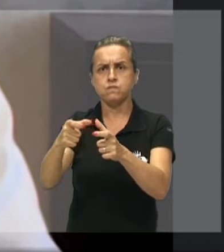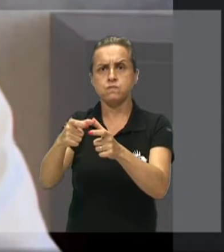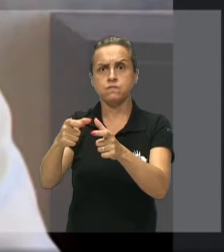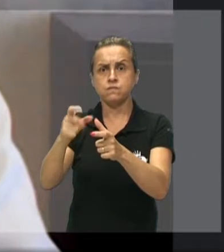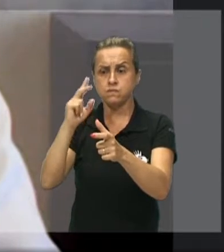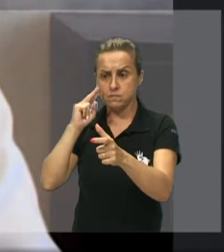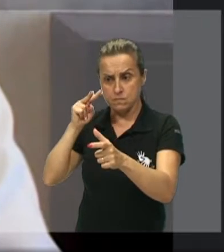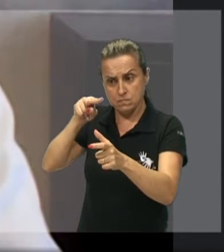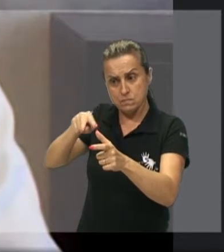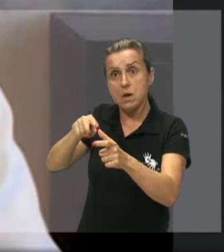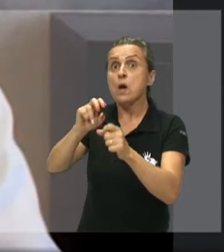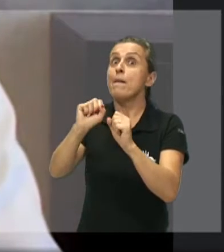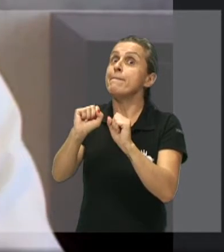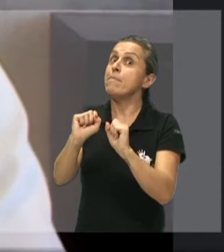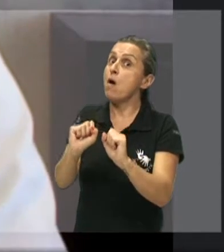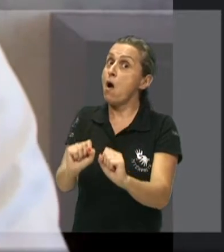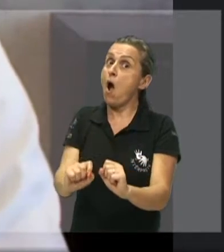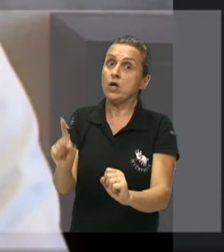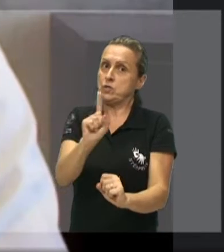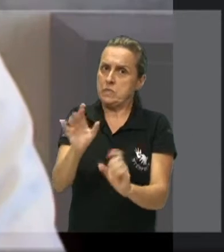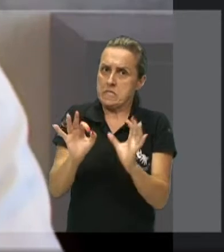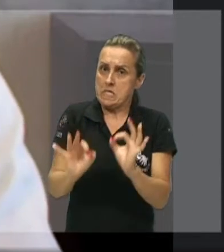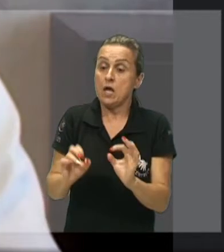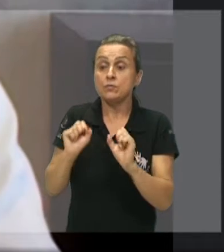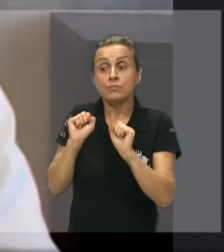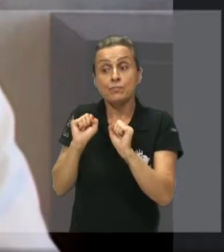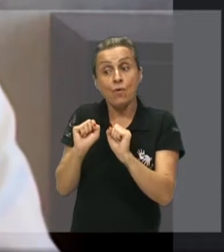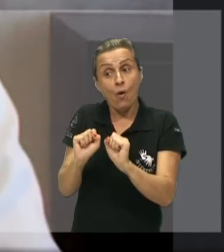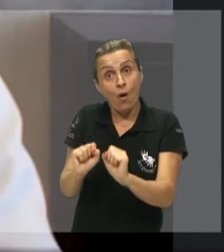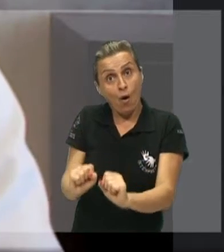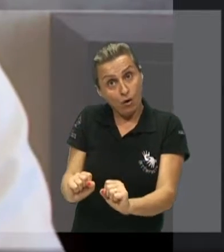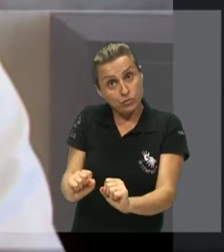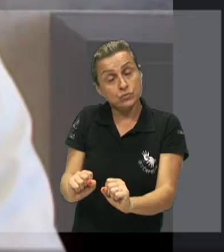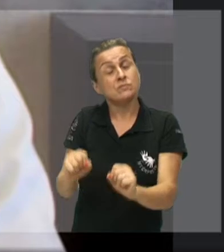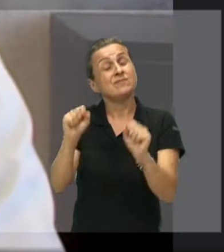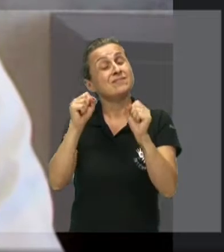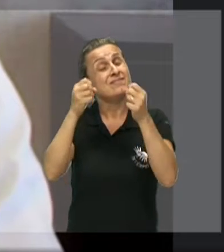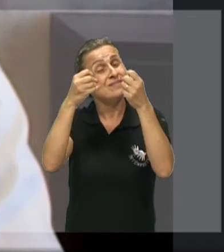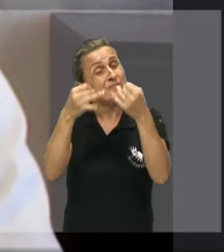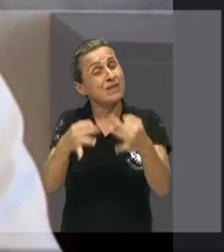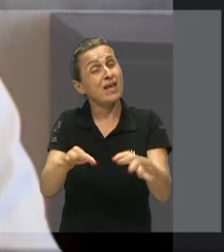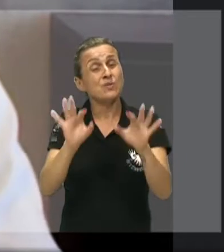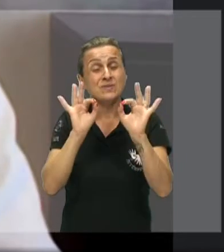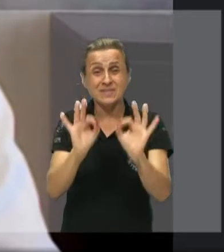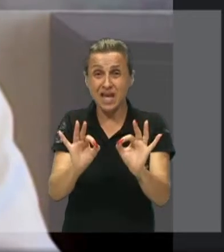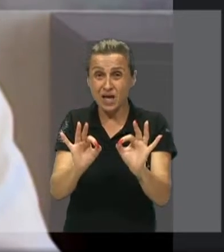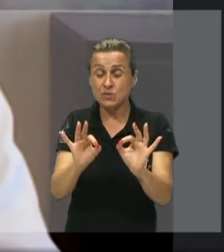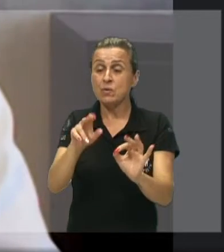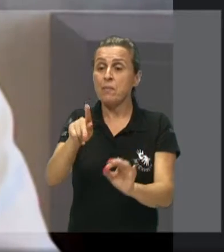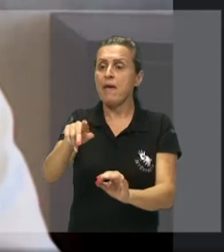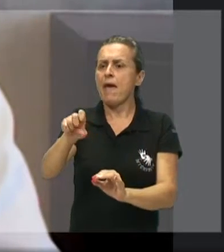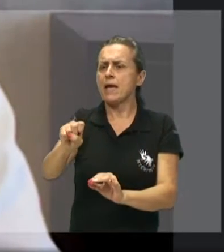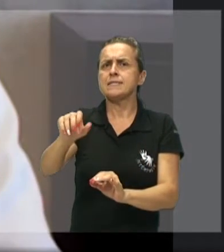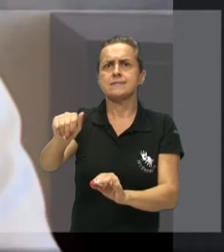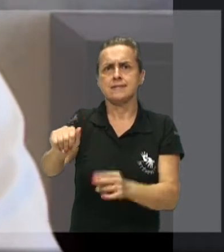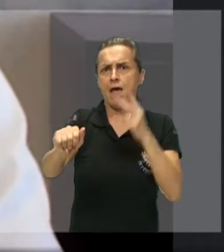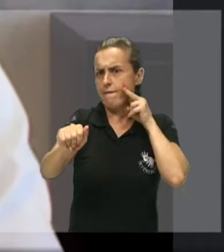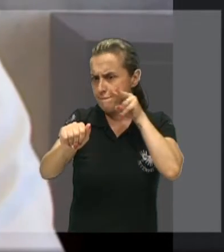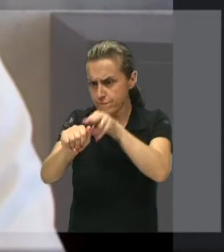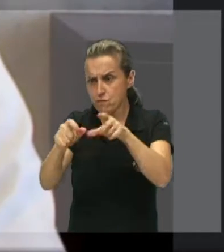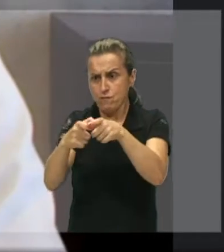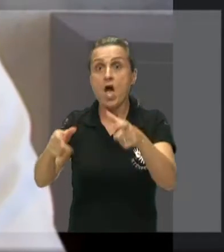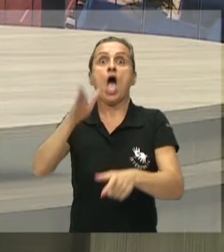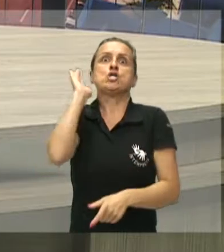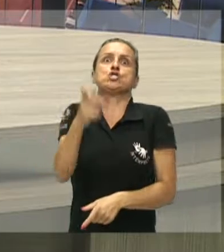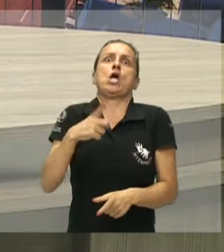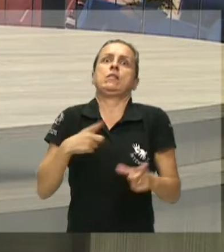provável, mas não é indicativo, porque o PSA, isso tem que ser bem frisado, o PSA não é indicativo de ter câncer. Todas as pessoas têm